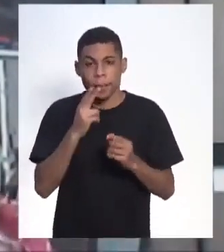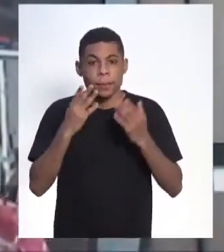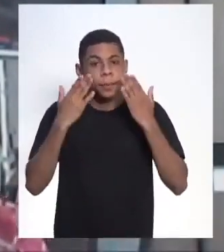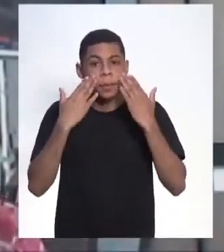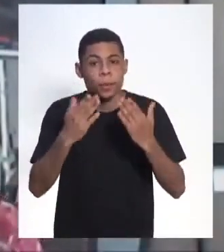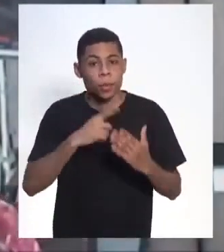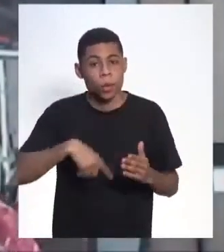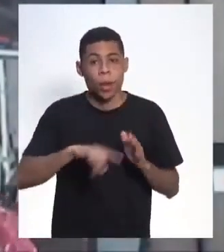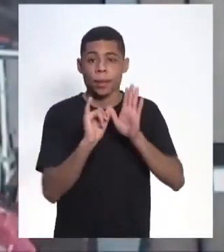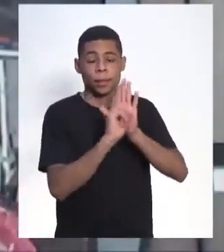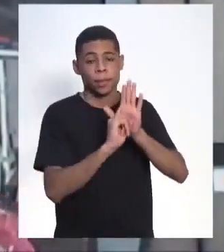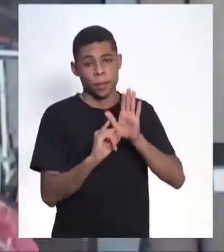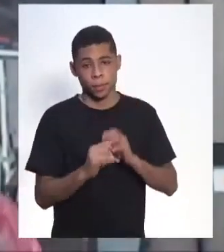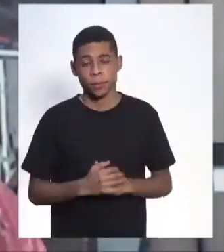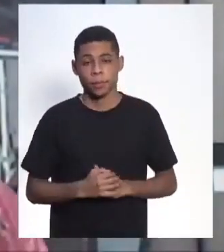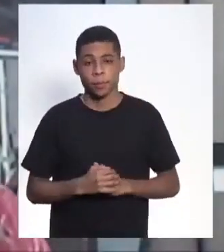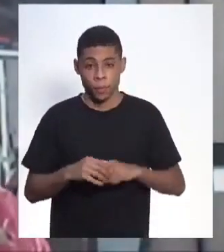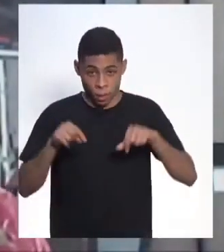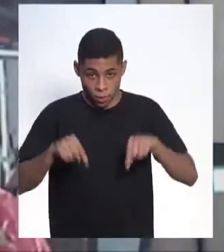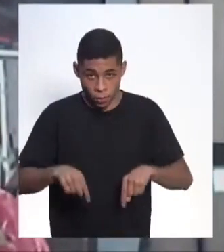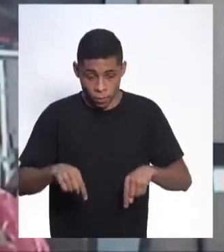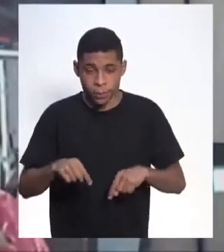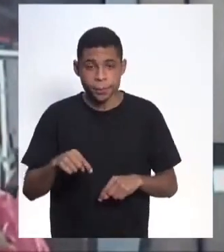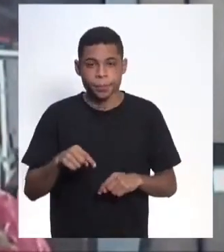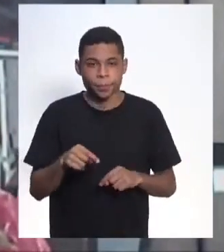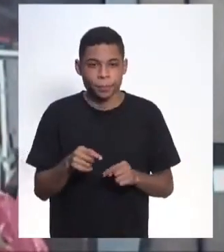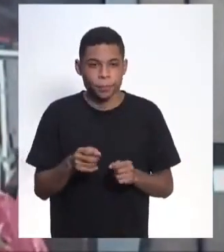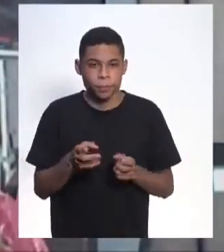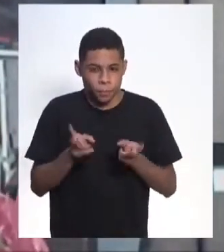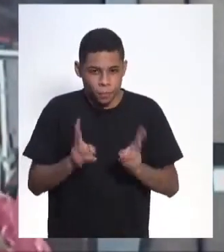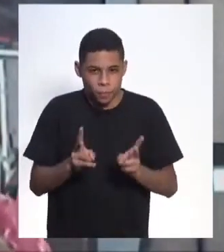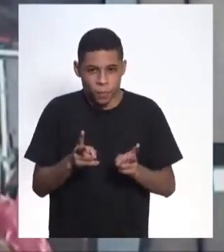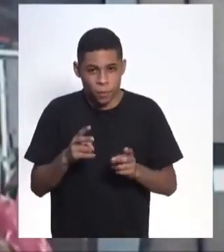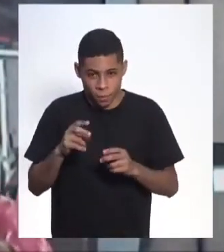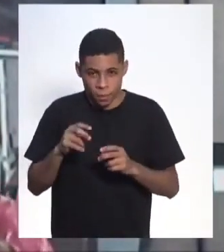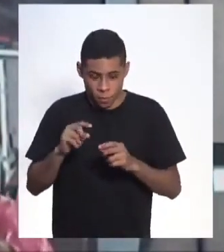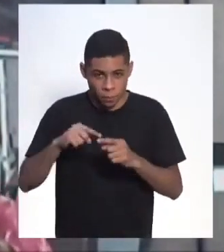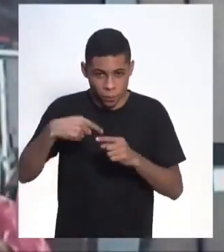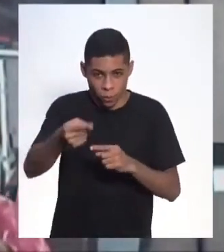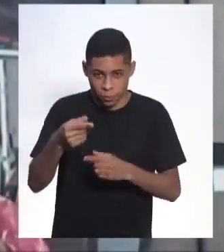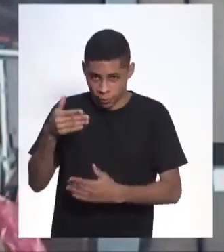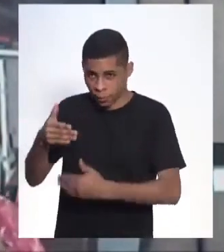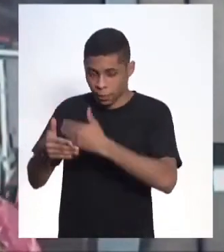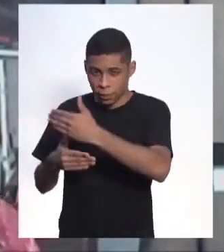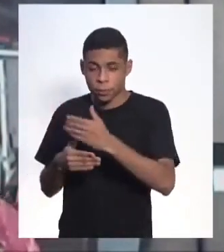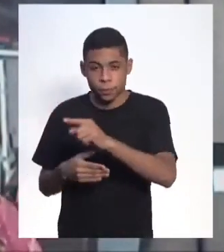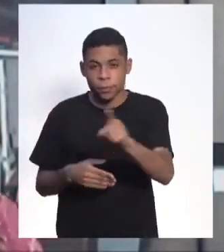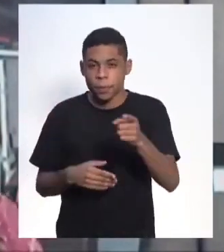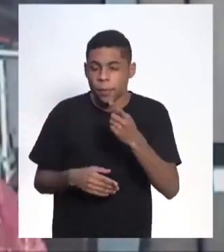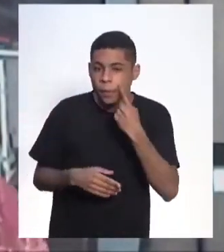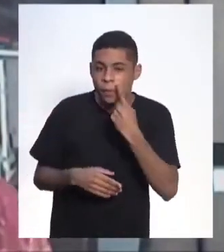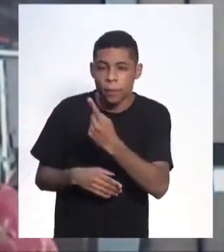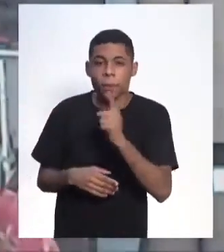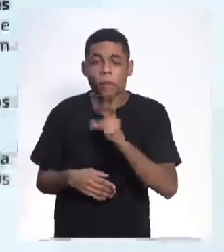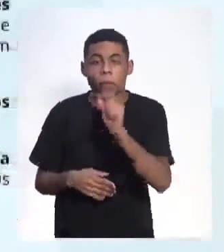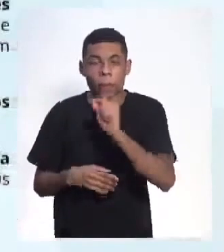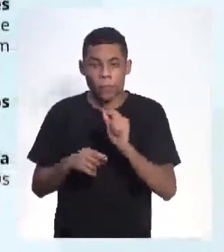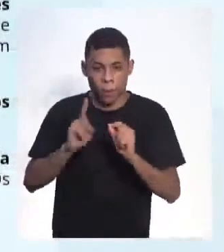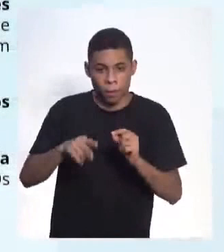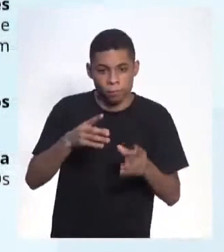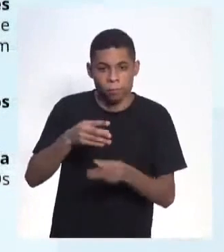em nossa identidade. Agora, nesse próximo slide que vocês vão ver, nós vamos ter a contribuição